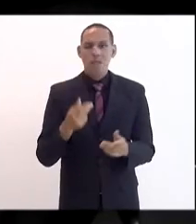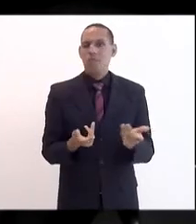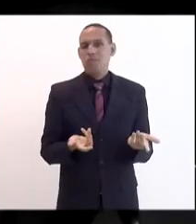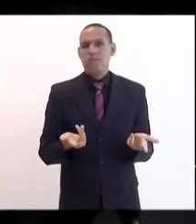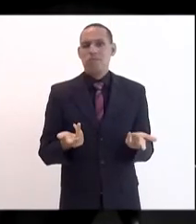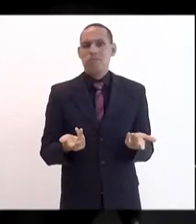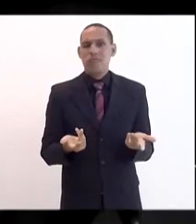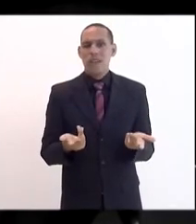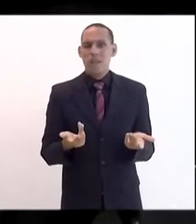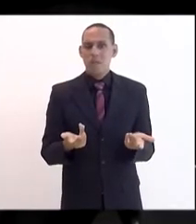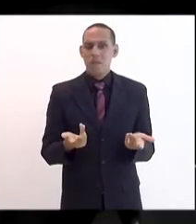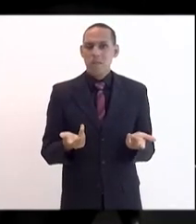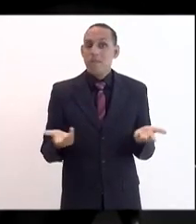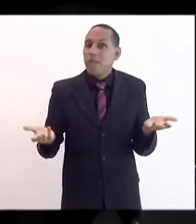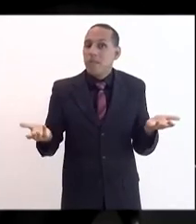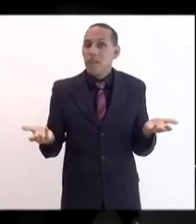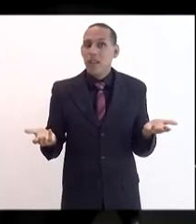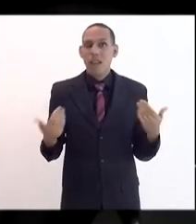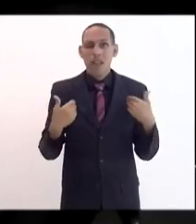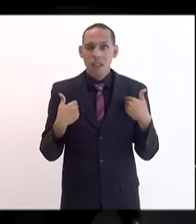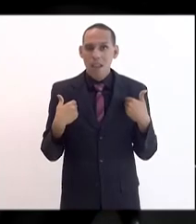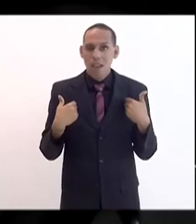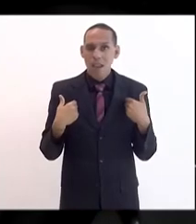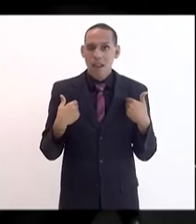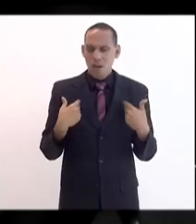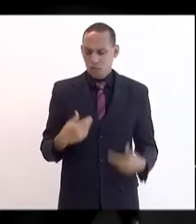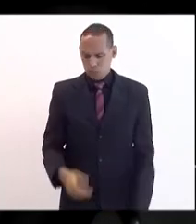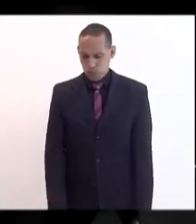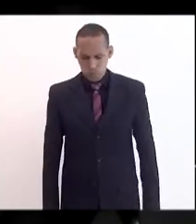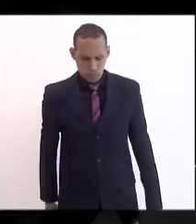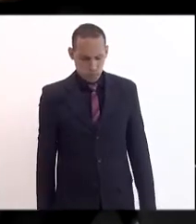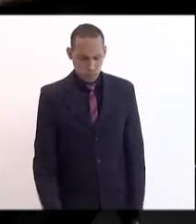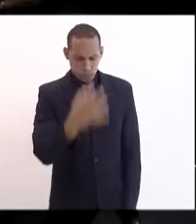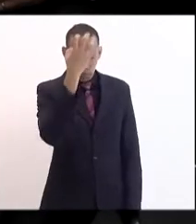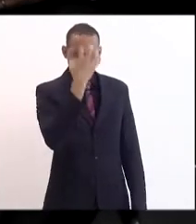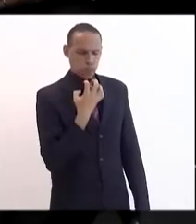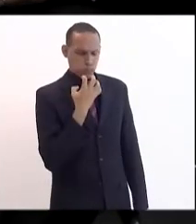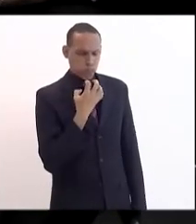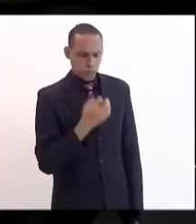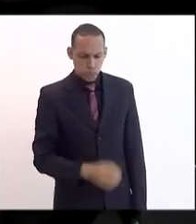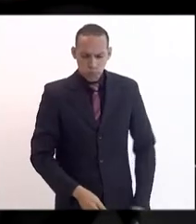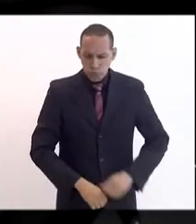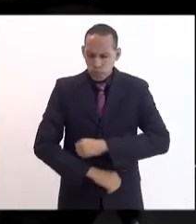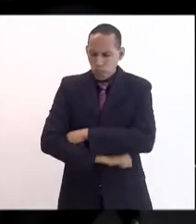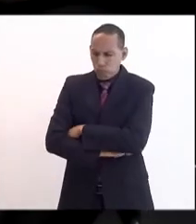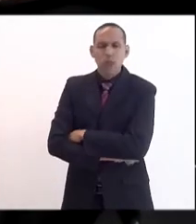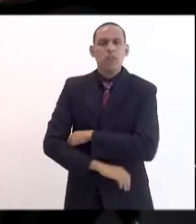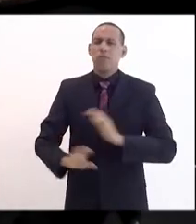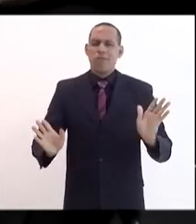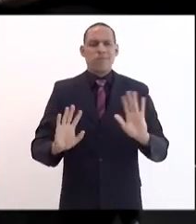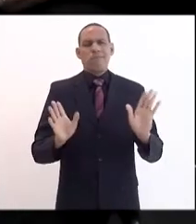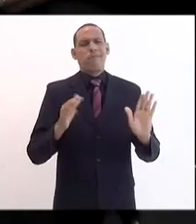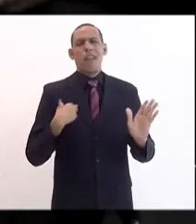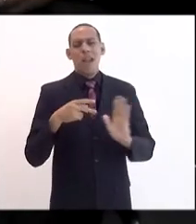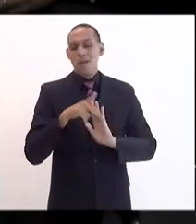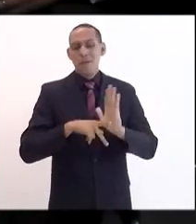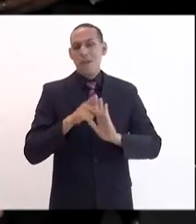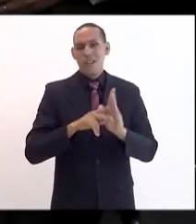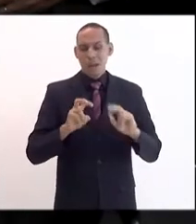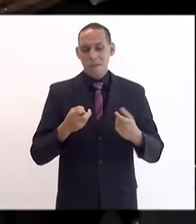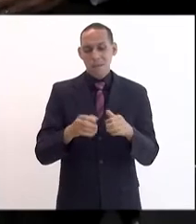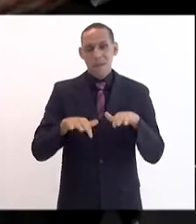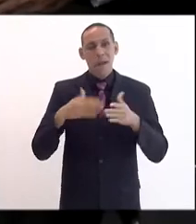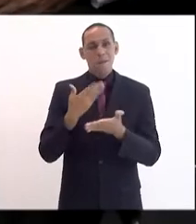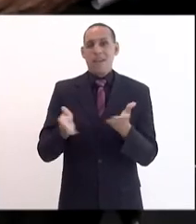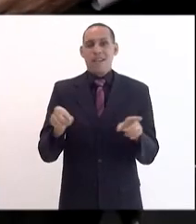E, de maneira alguma, sairia de cara fechada aqui. Como eu já perdi grandes projetos em plenário,